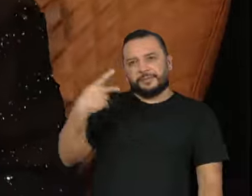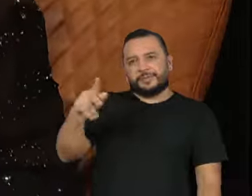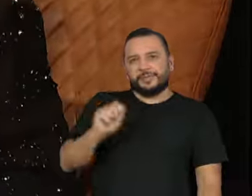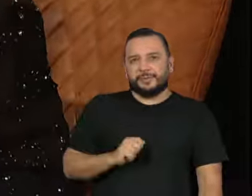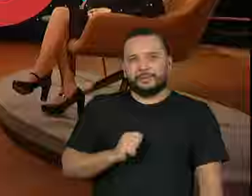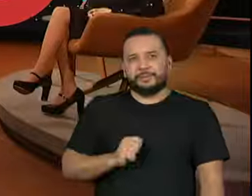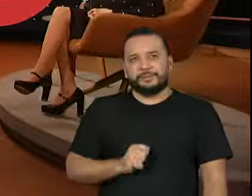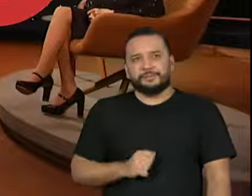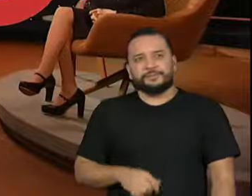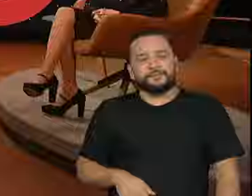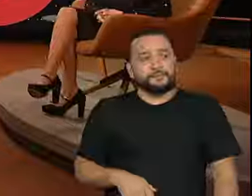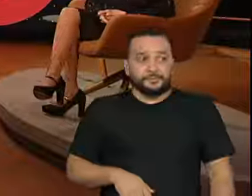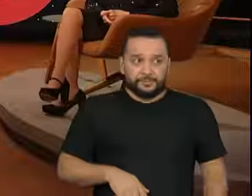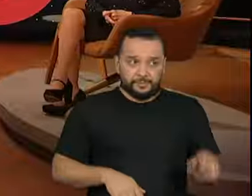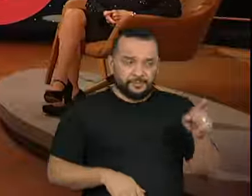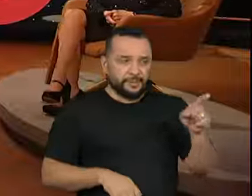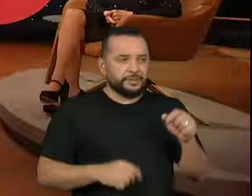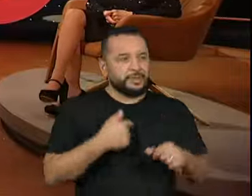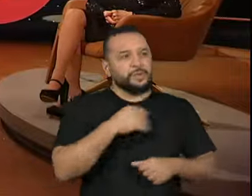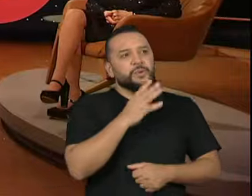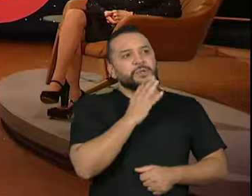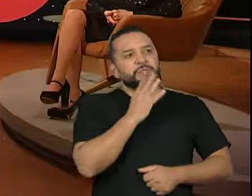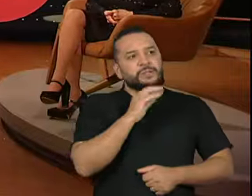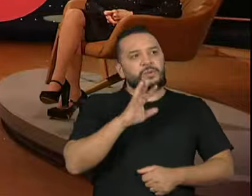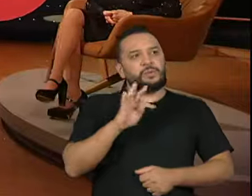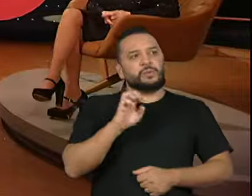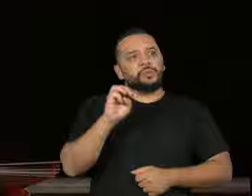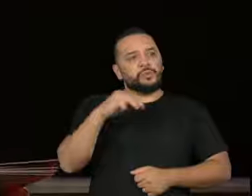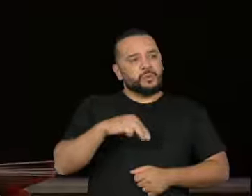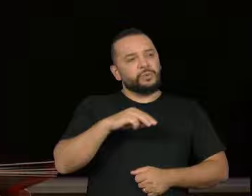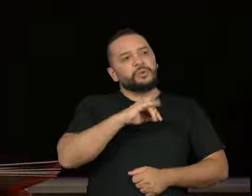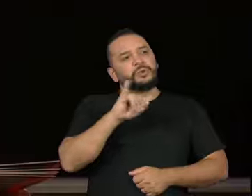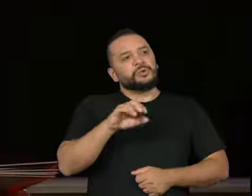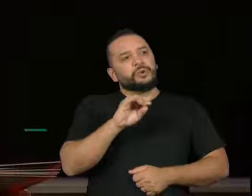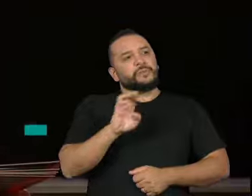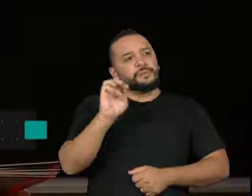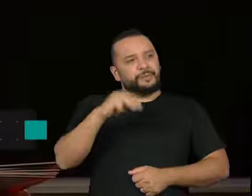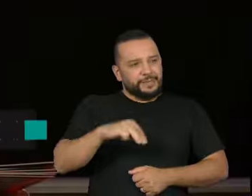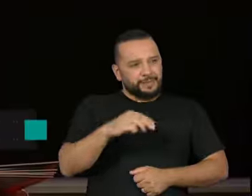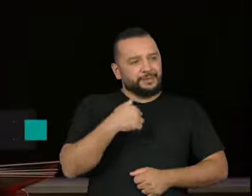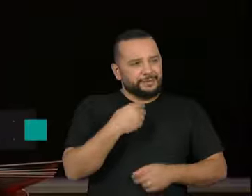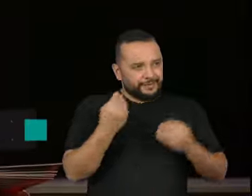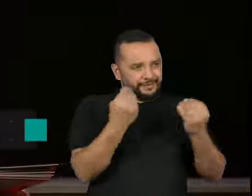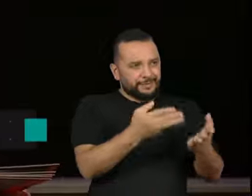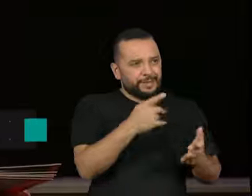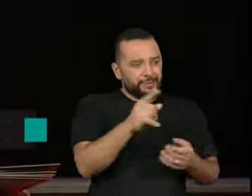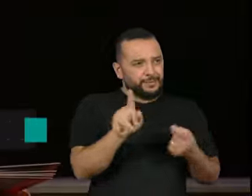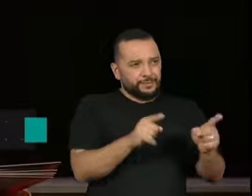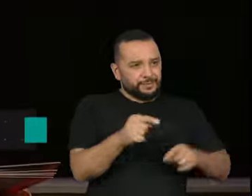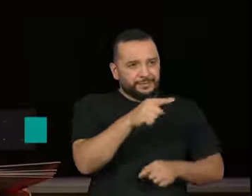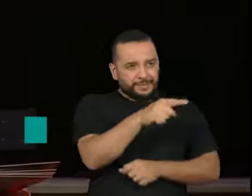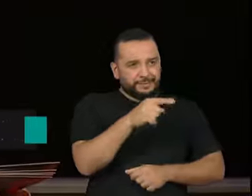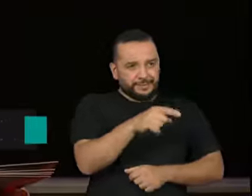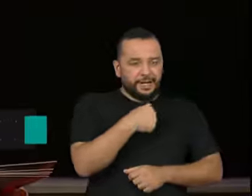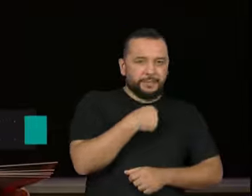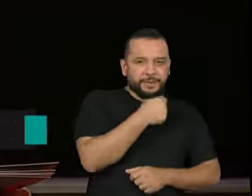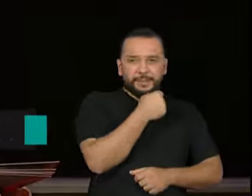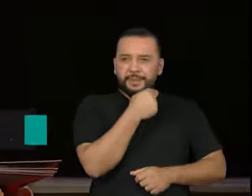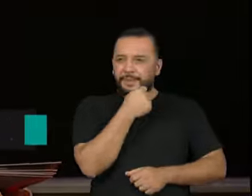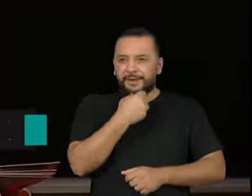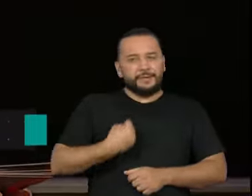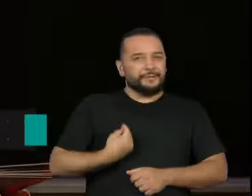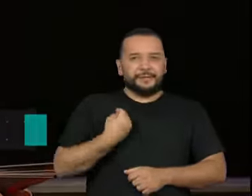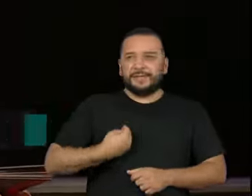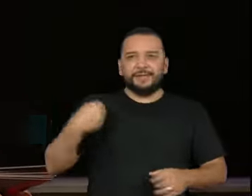né? Você acabou conhecendo também o Tom Jobim. E ele te deu uma música. Claro. E você cantou a vida fora. Ele vem Paixão cantando